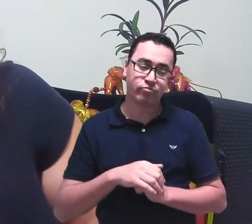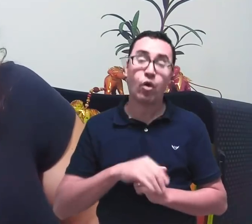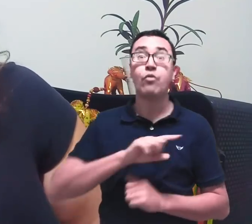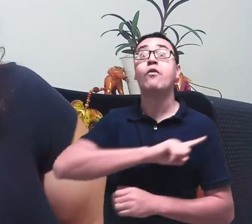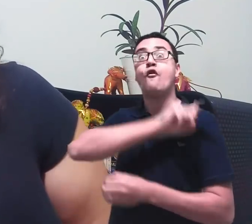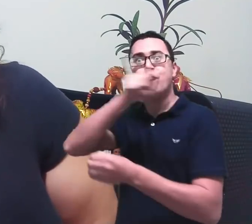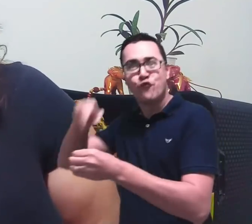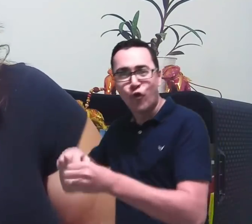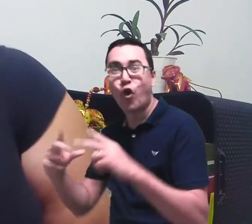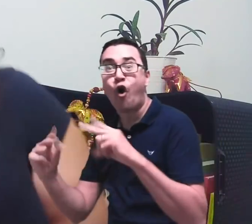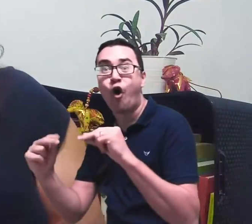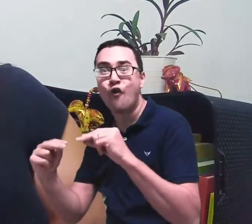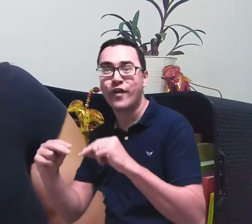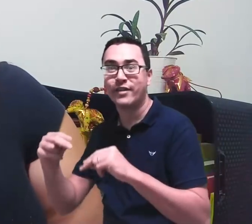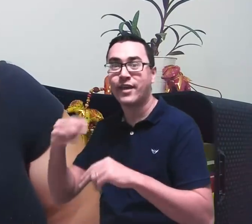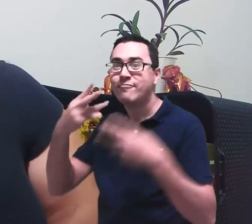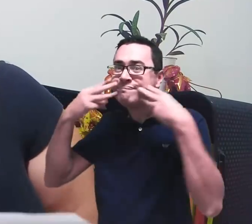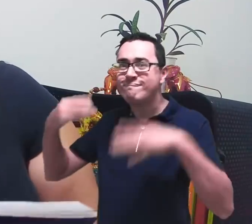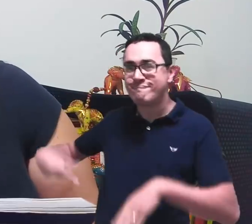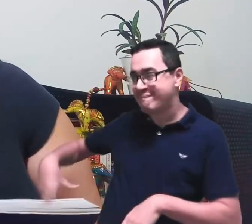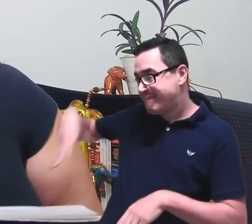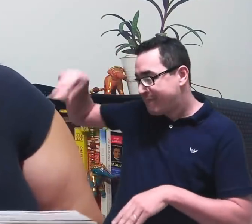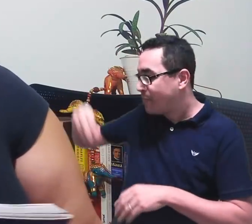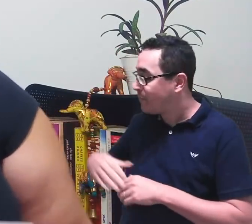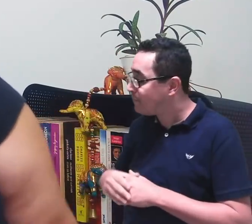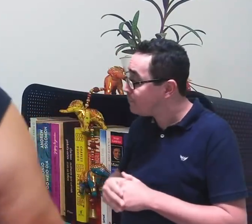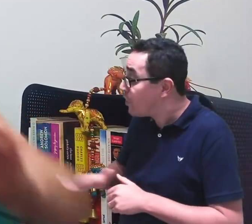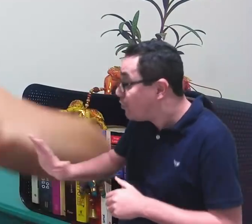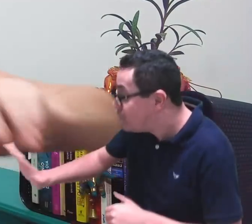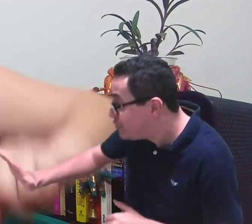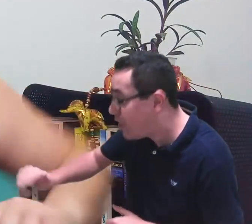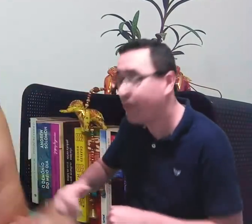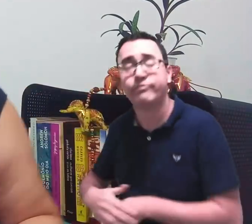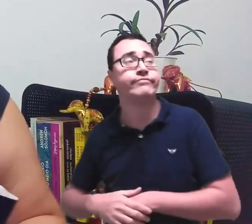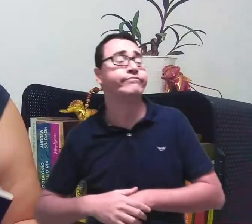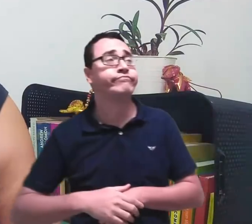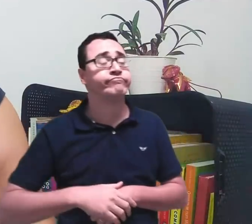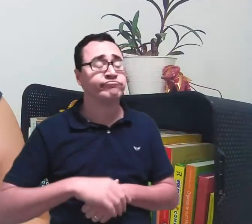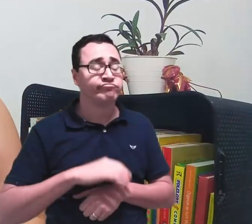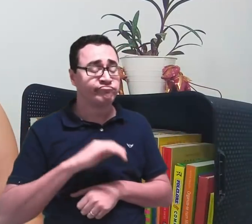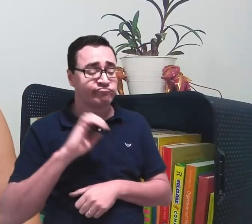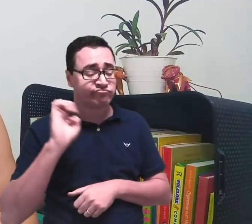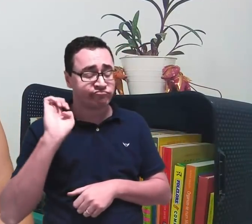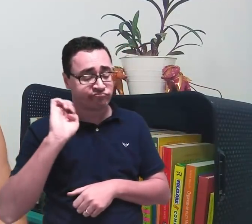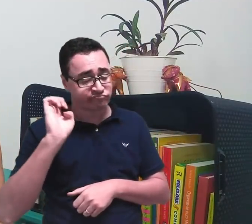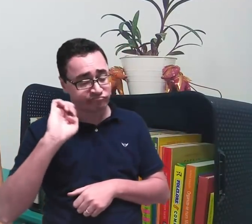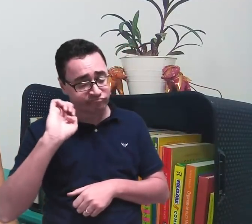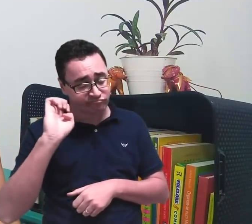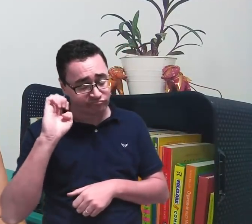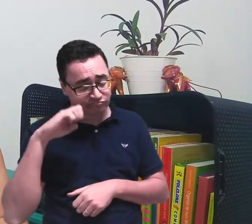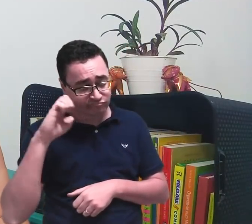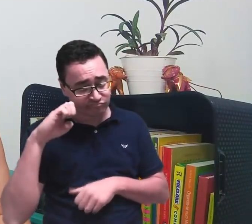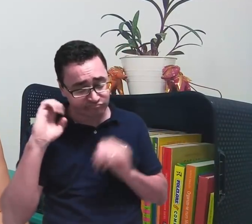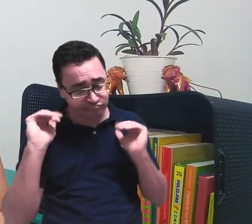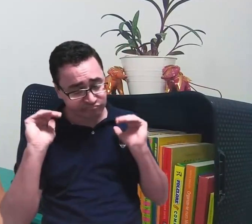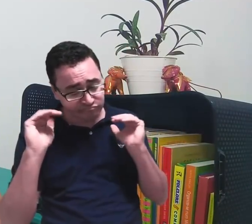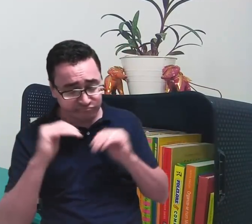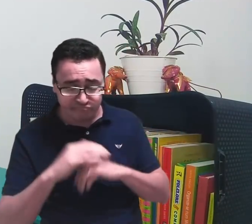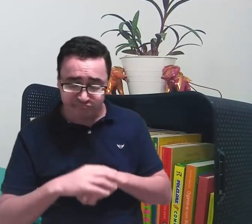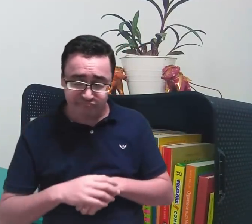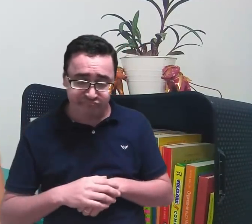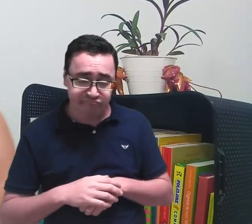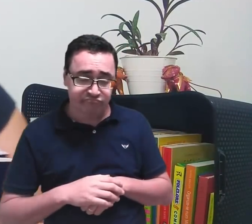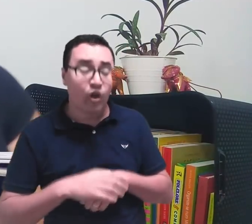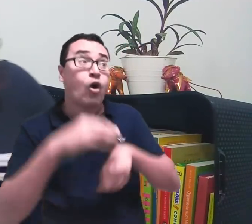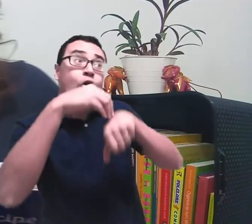Adeus, disse ele. Adeus, disse a raposa. Eis o meu segredo. É muito simples. A